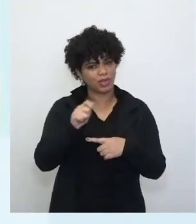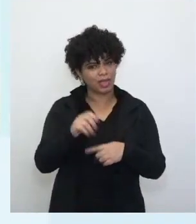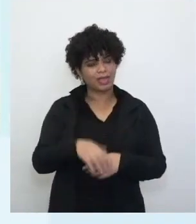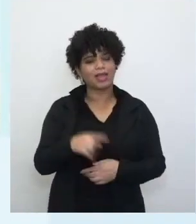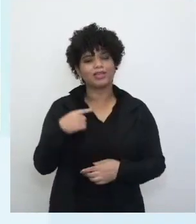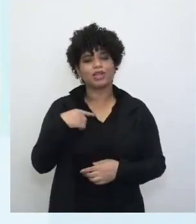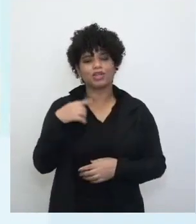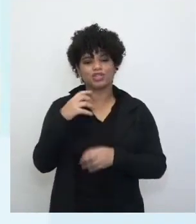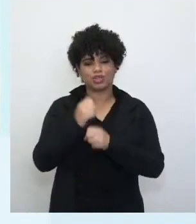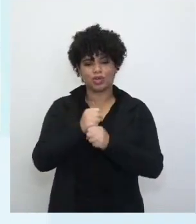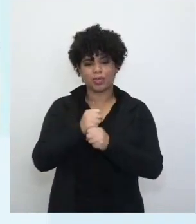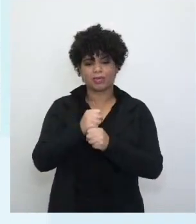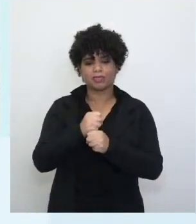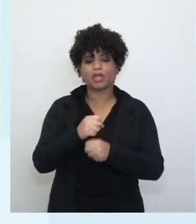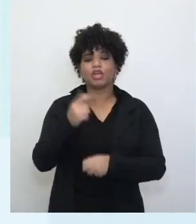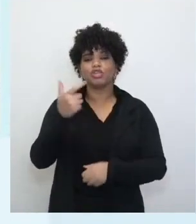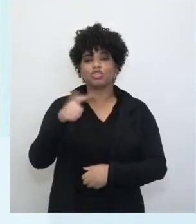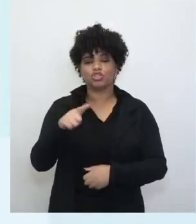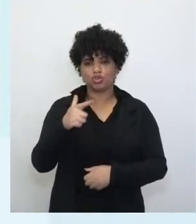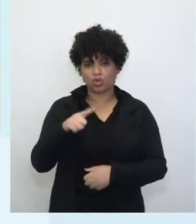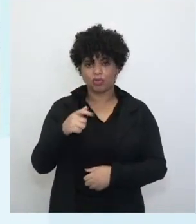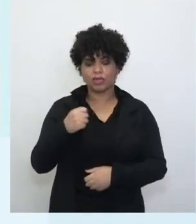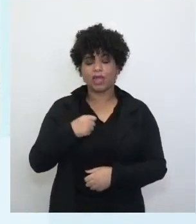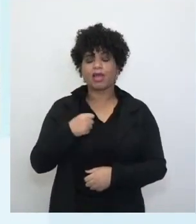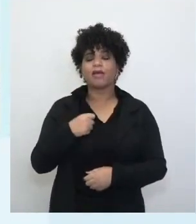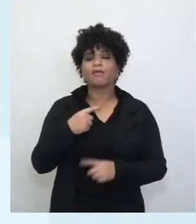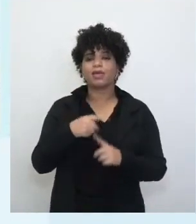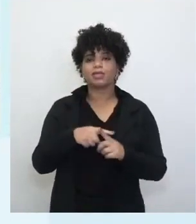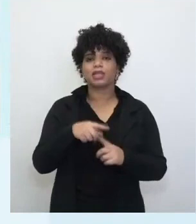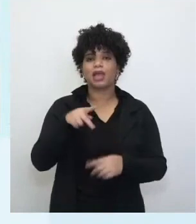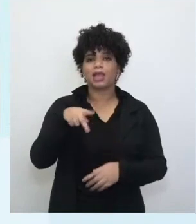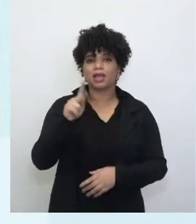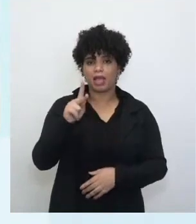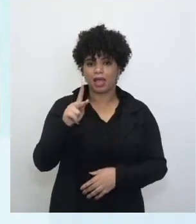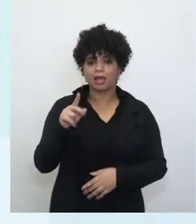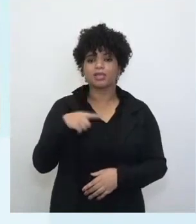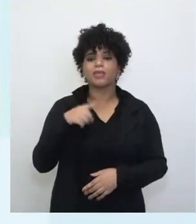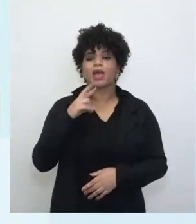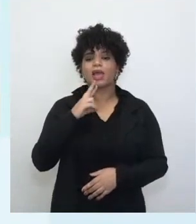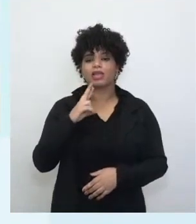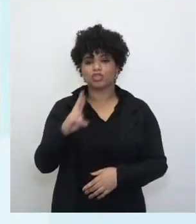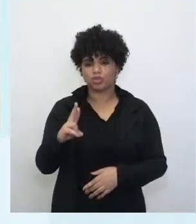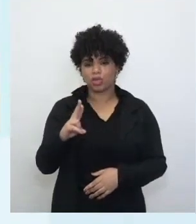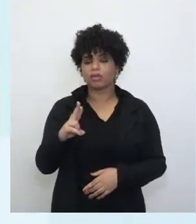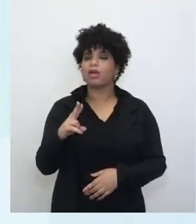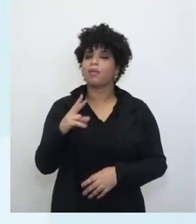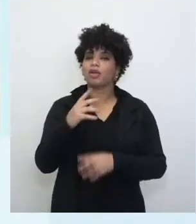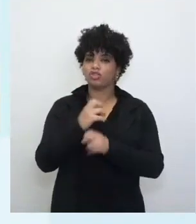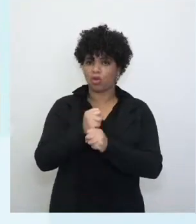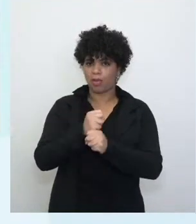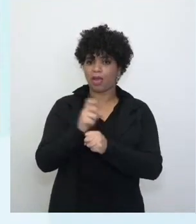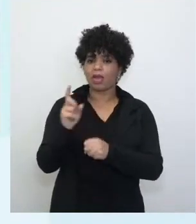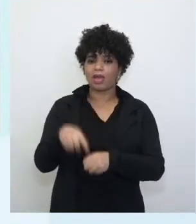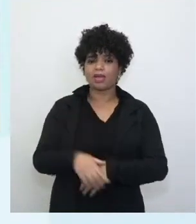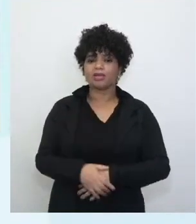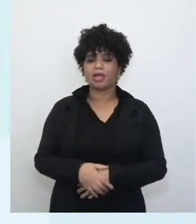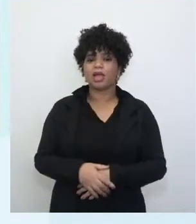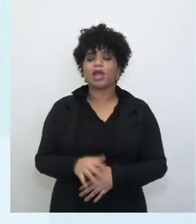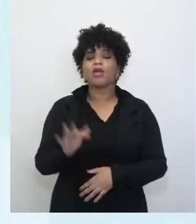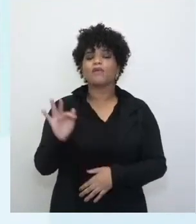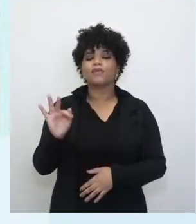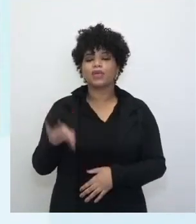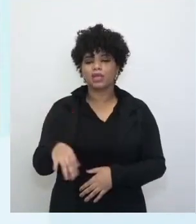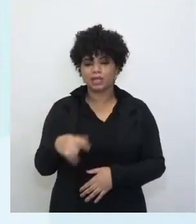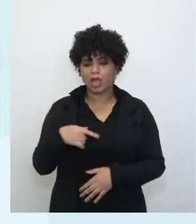lá em cima. Peguei esse novo coeficiente, multipliquei pelo k, anotei o resultado e somei lá em cima. Este final é sempre